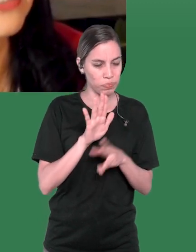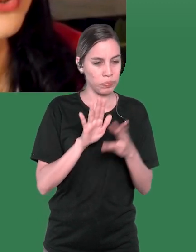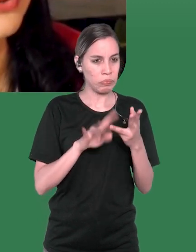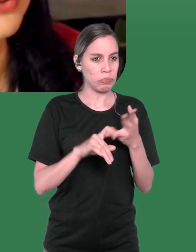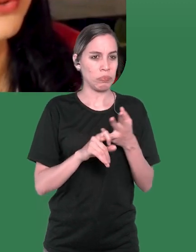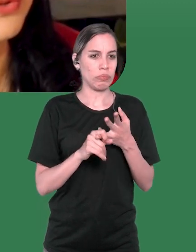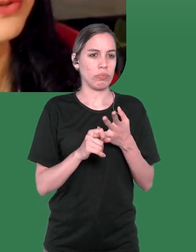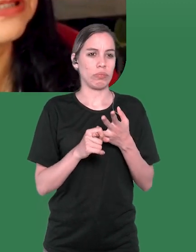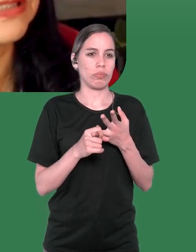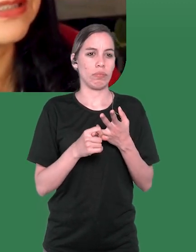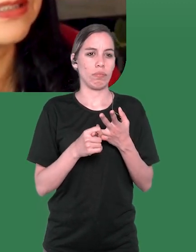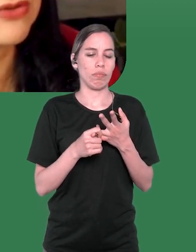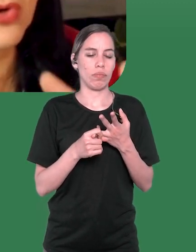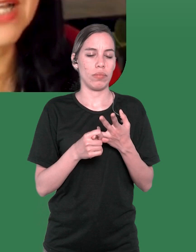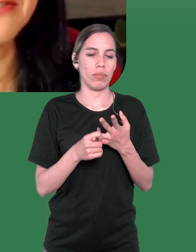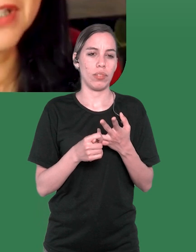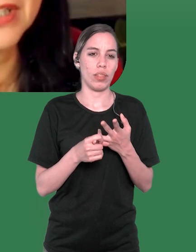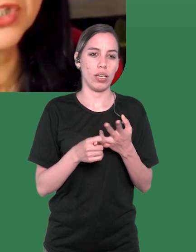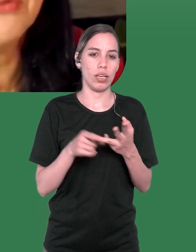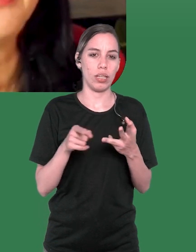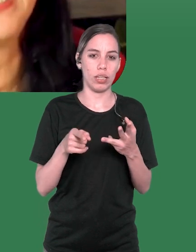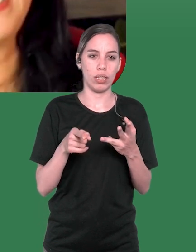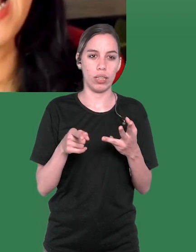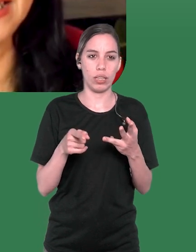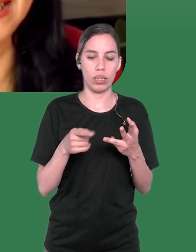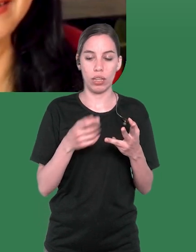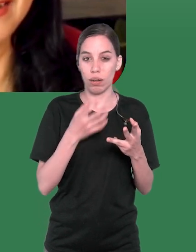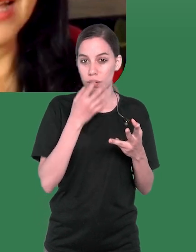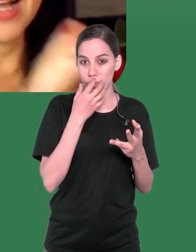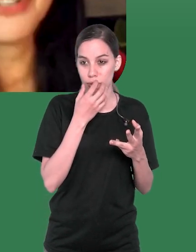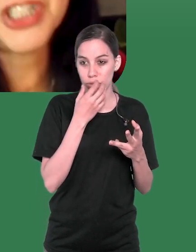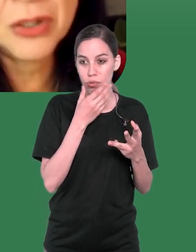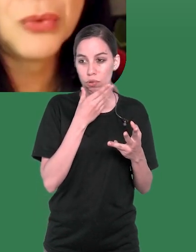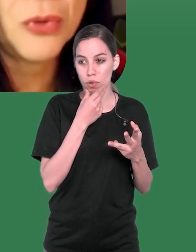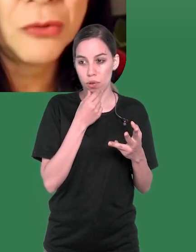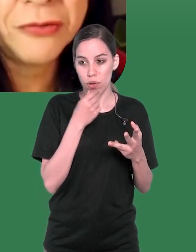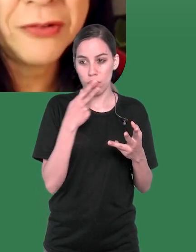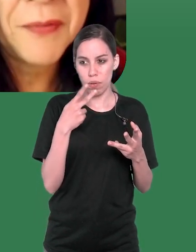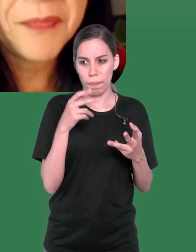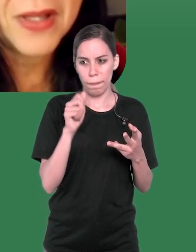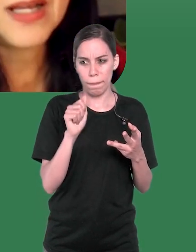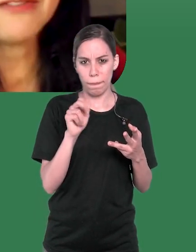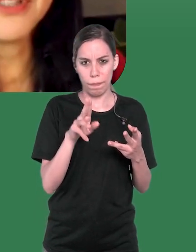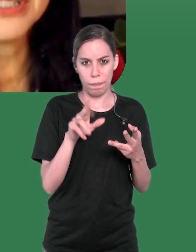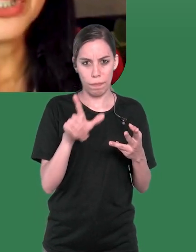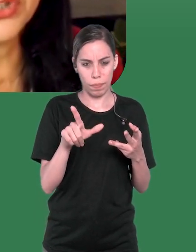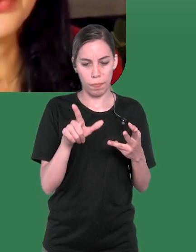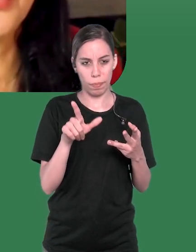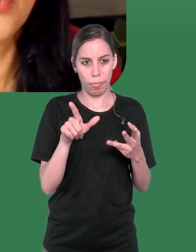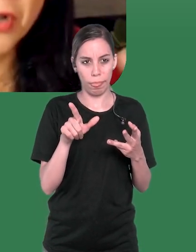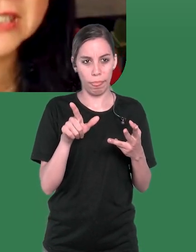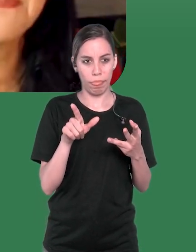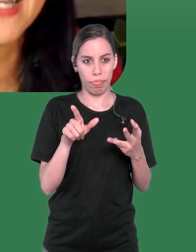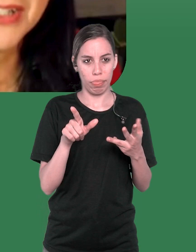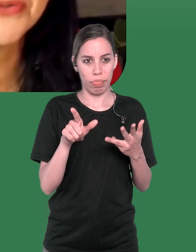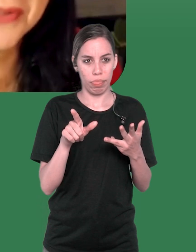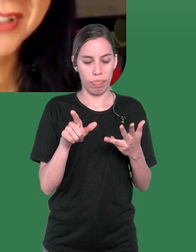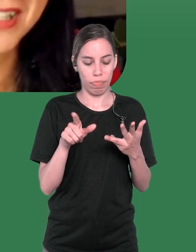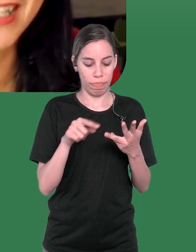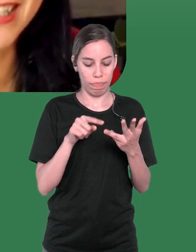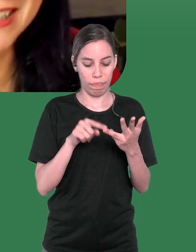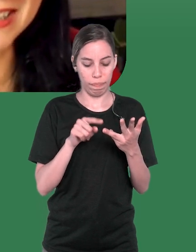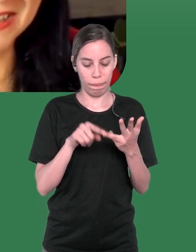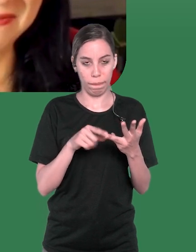nesse caso, conta a vida de um vira-lata. A Virginia Woolf, a vida de um Cocker